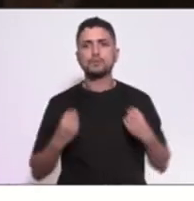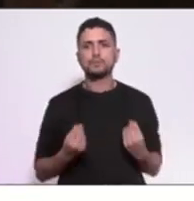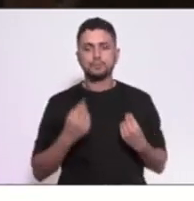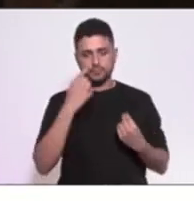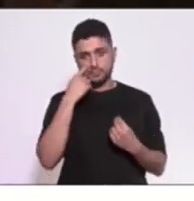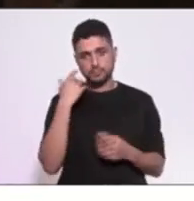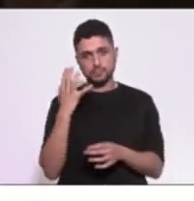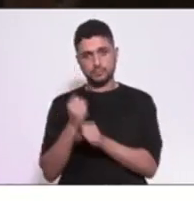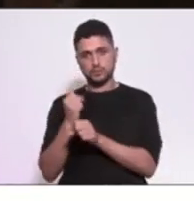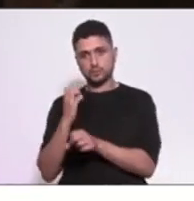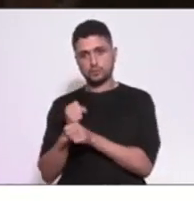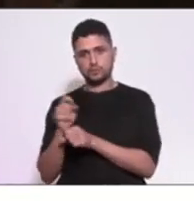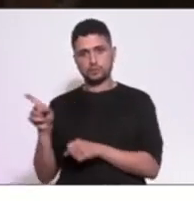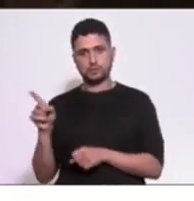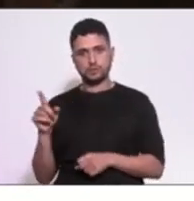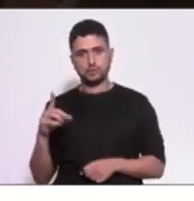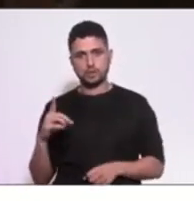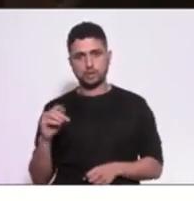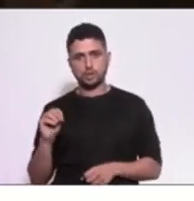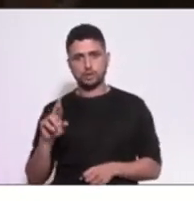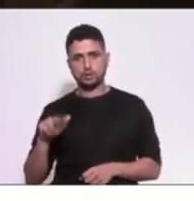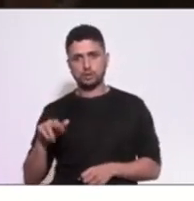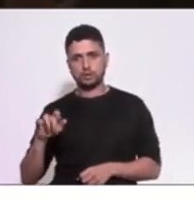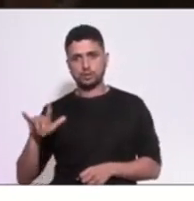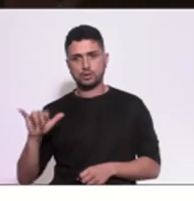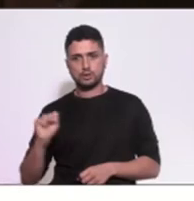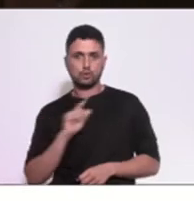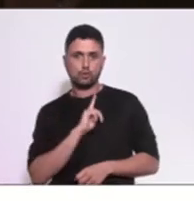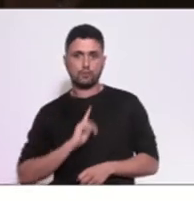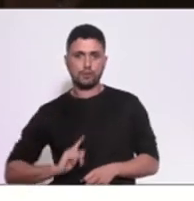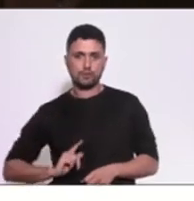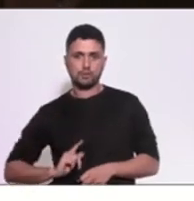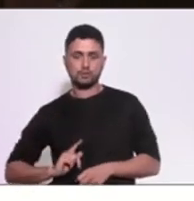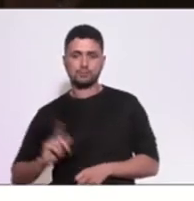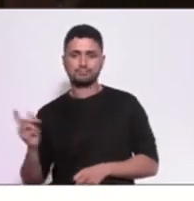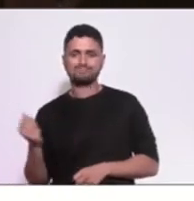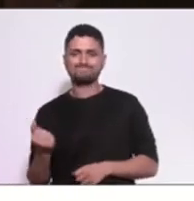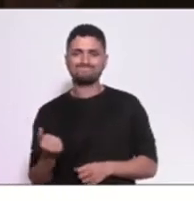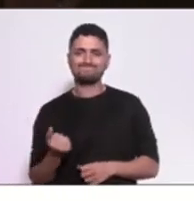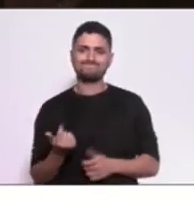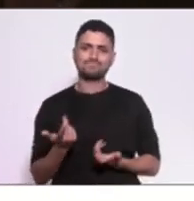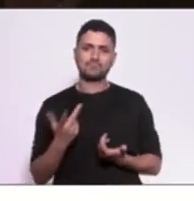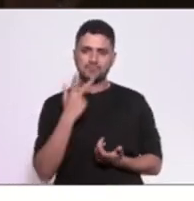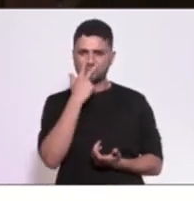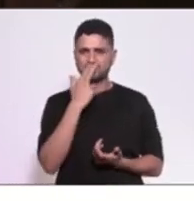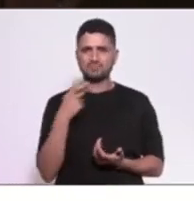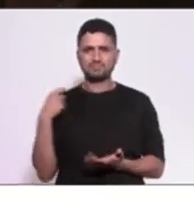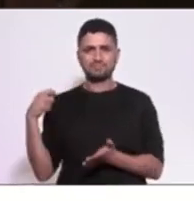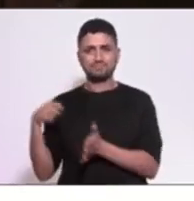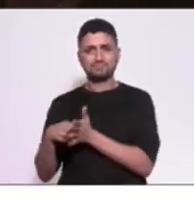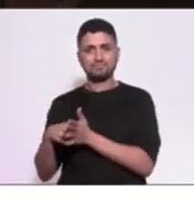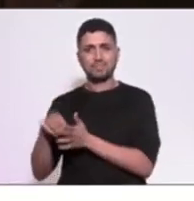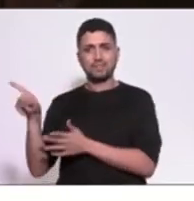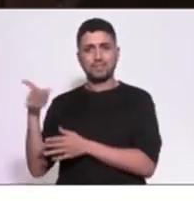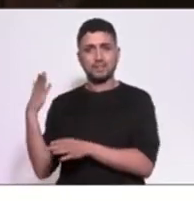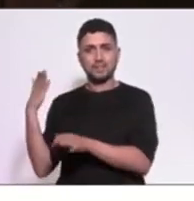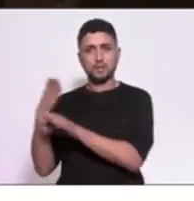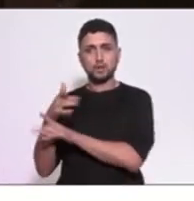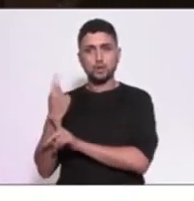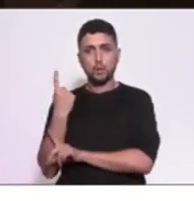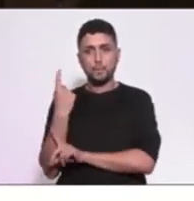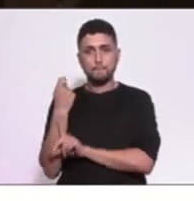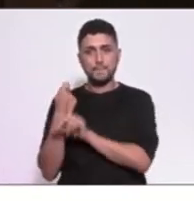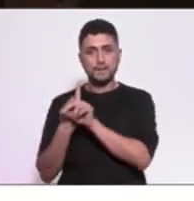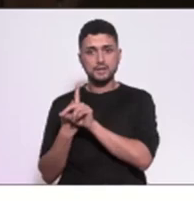governador Dornelles no ápice de sua carreira política seria uma penalização drástica para quem assumiu o governo por pouco mais de